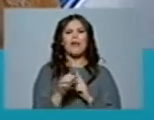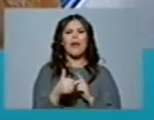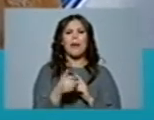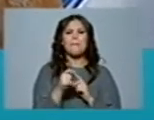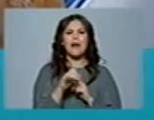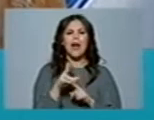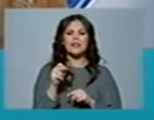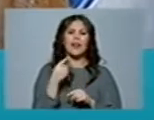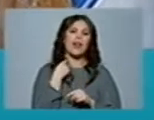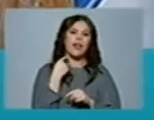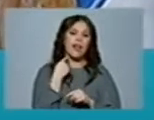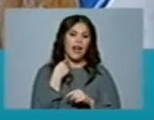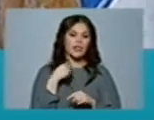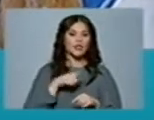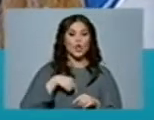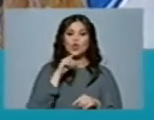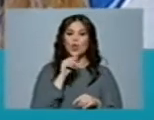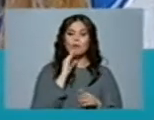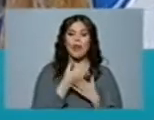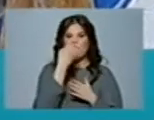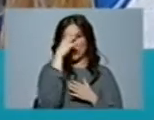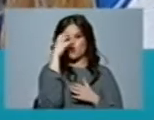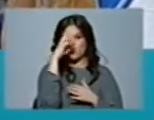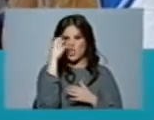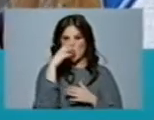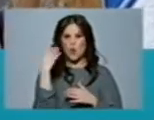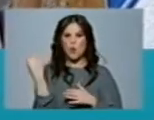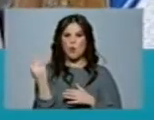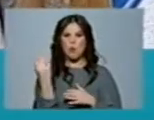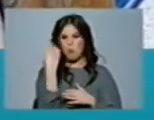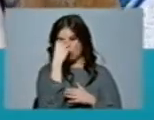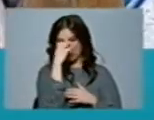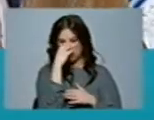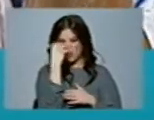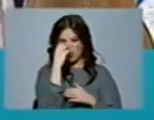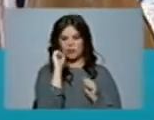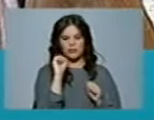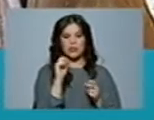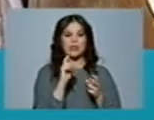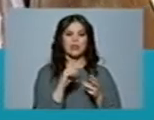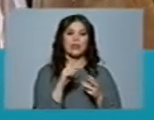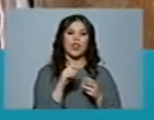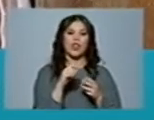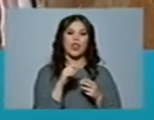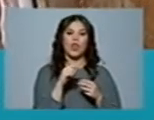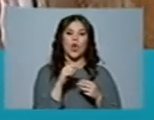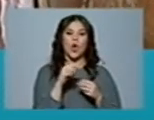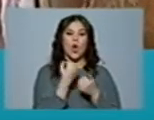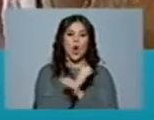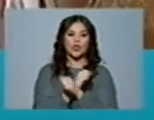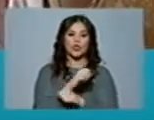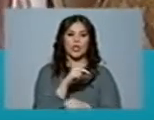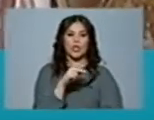eu, portanto, nós lá é chamamos... É parte do porco. O focinho do porco. É o focinho. A parte do focinho do porco. 5 gramas de ossos da suã. Sim, o osso da suã